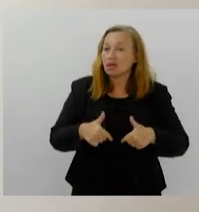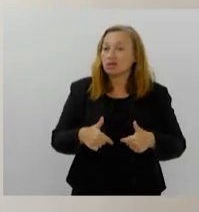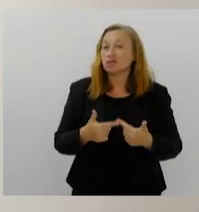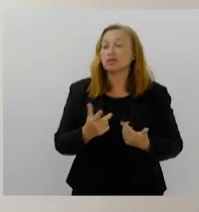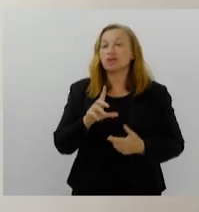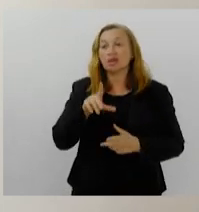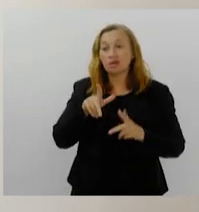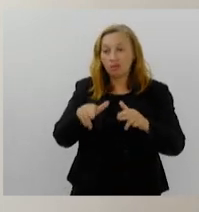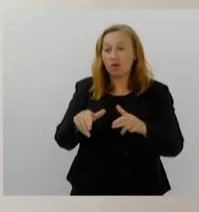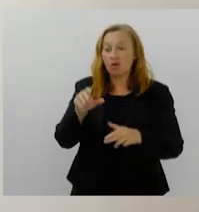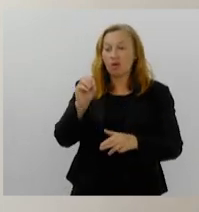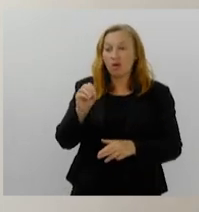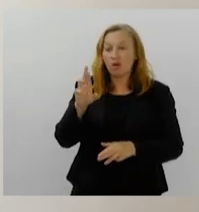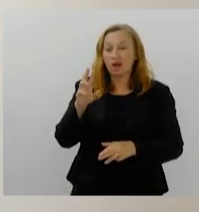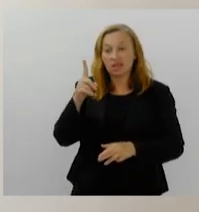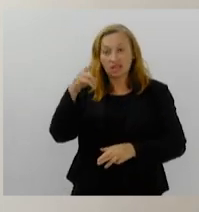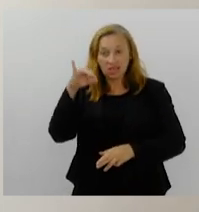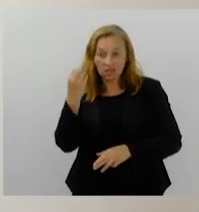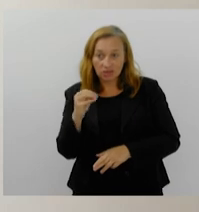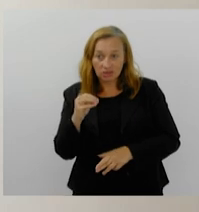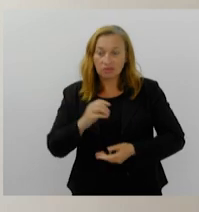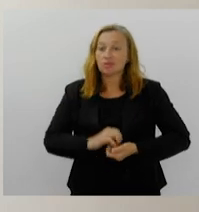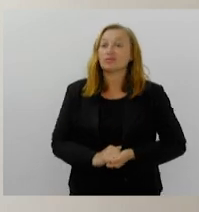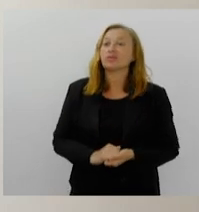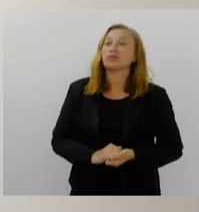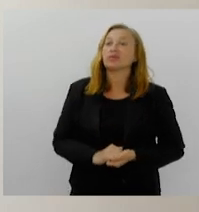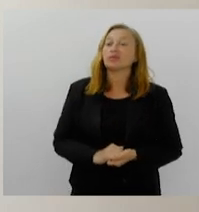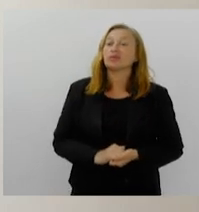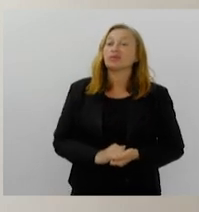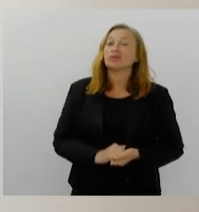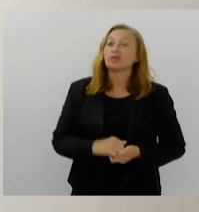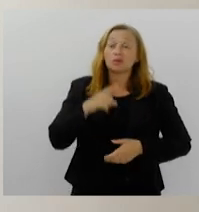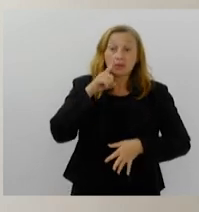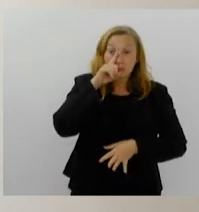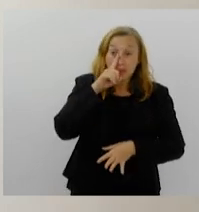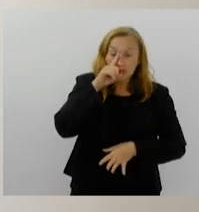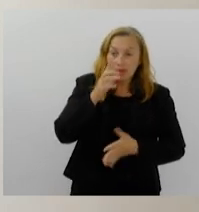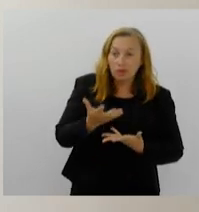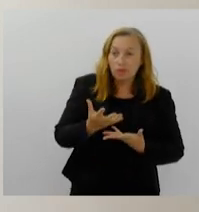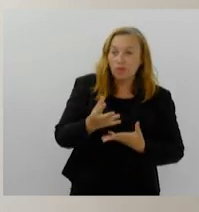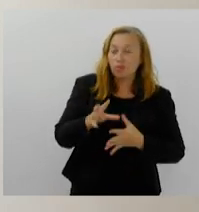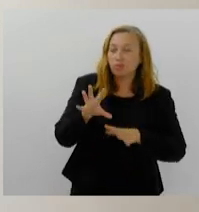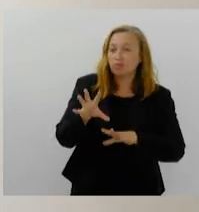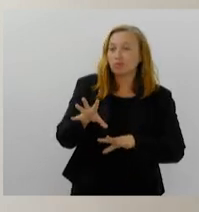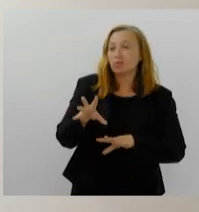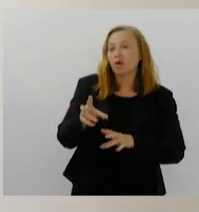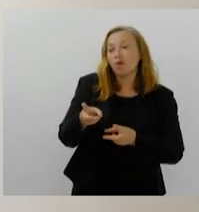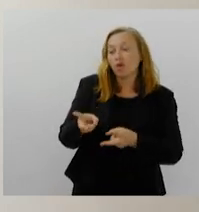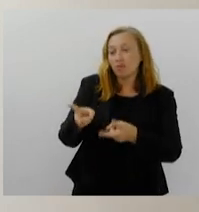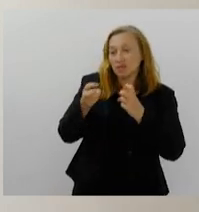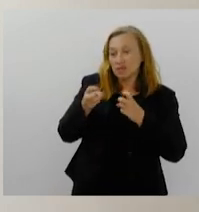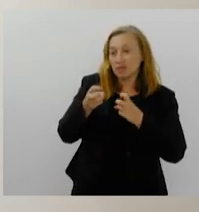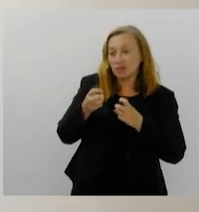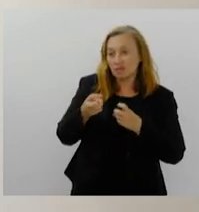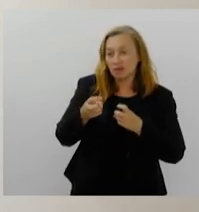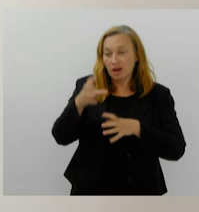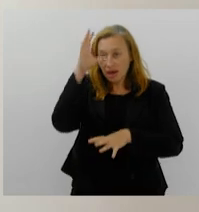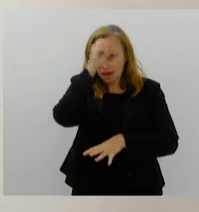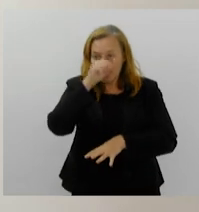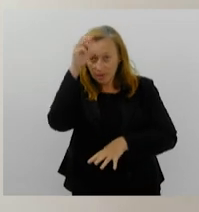seu Orlandino, nosso paladino. Os riscos a aprender a identificar, ainda na escola enquanto